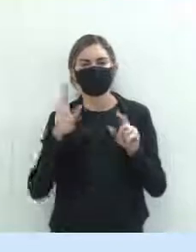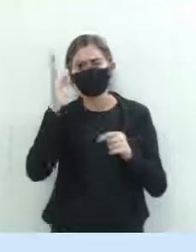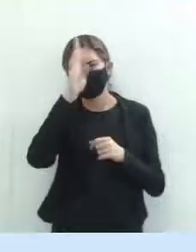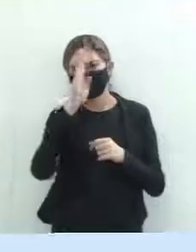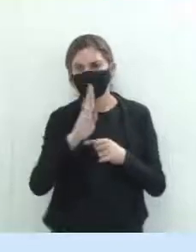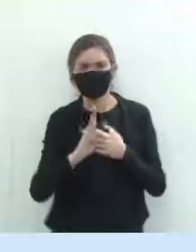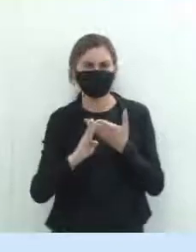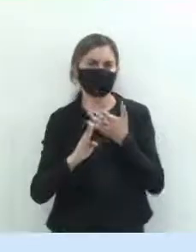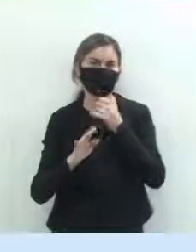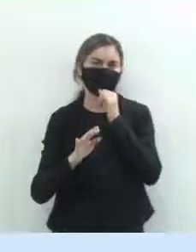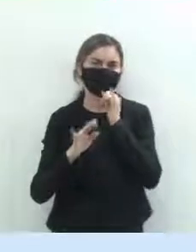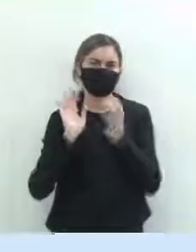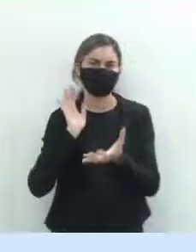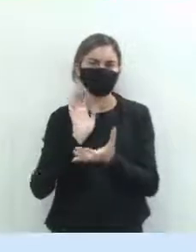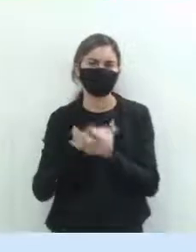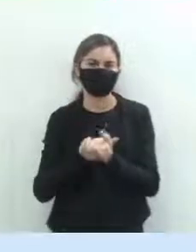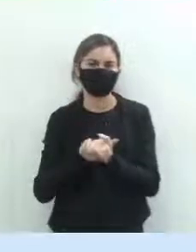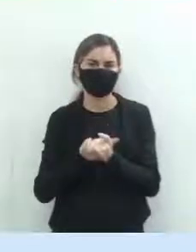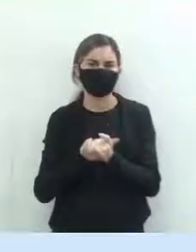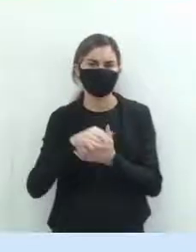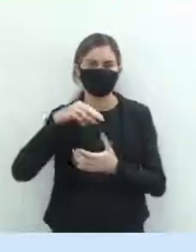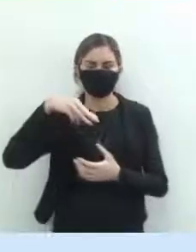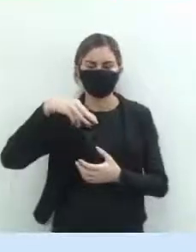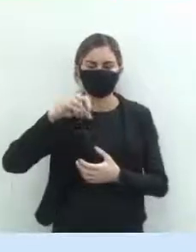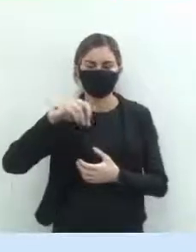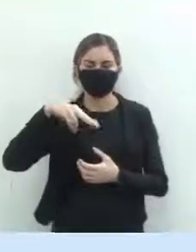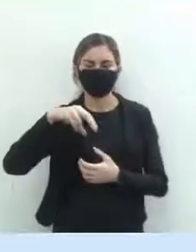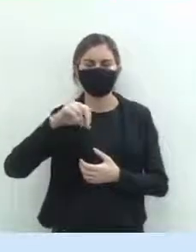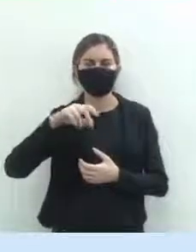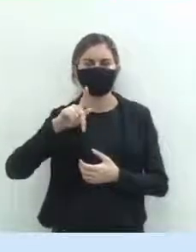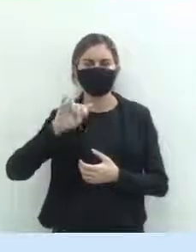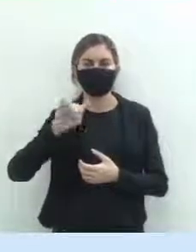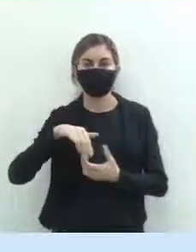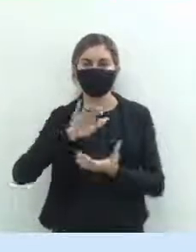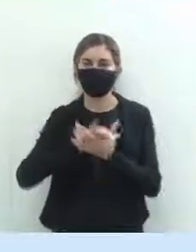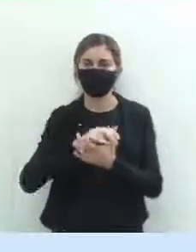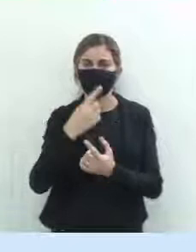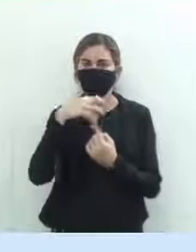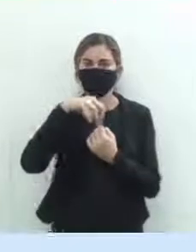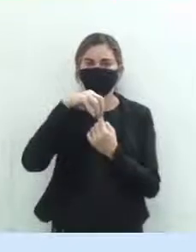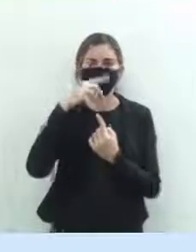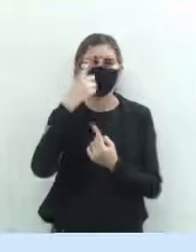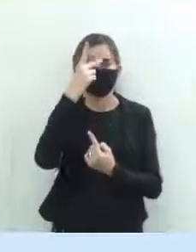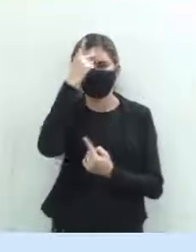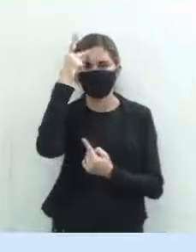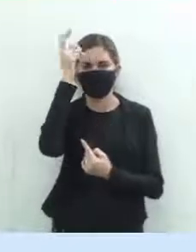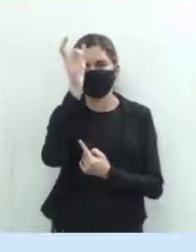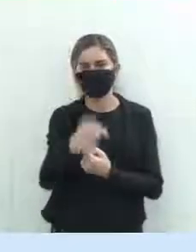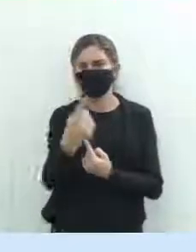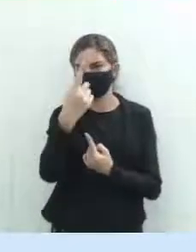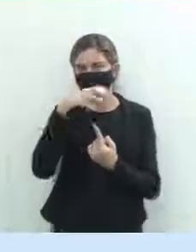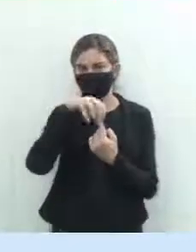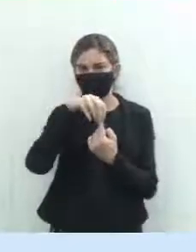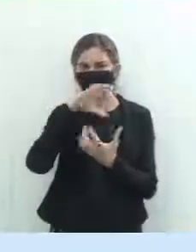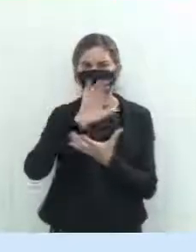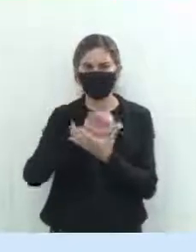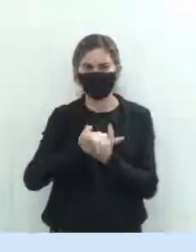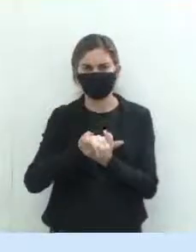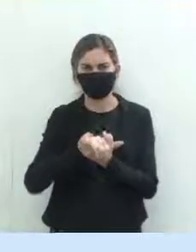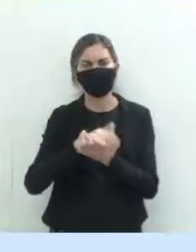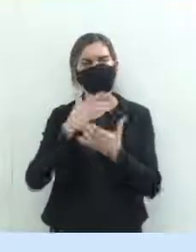por exemplo, o casamento ele é monogâmico. Ou seja, você casa apenas com uma pessoa. Em